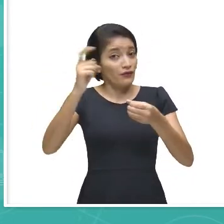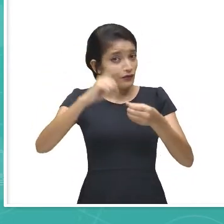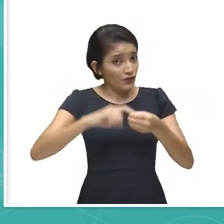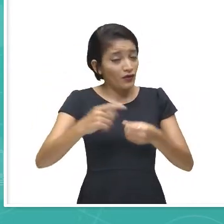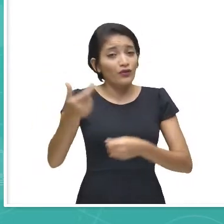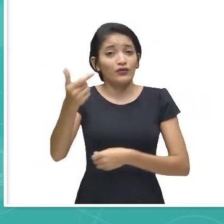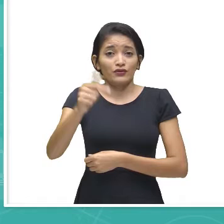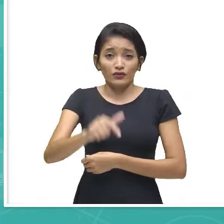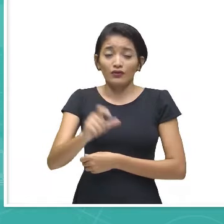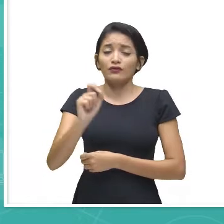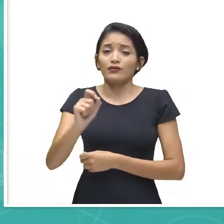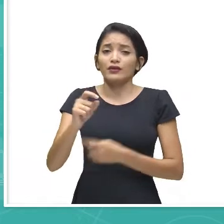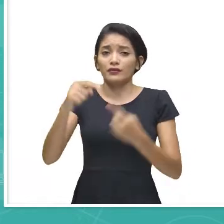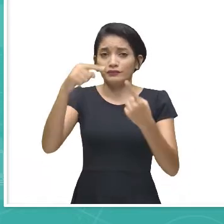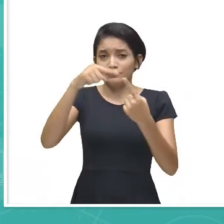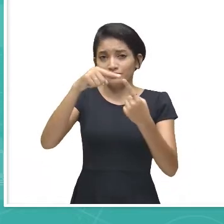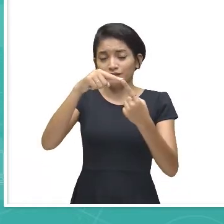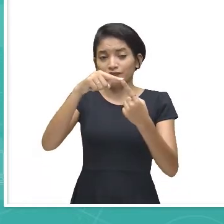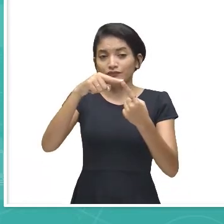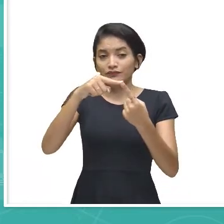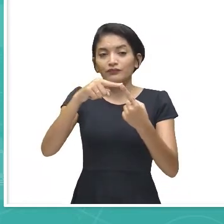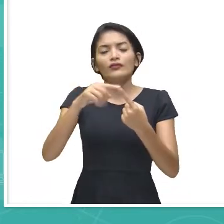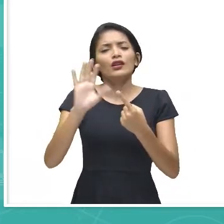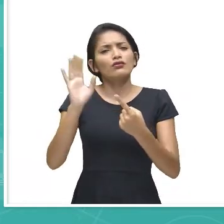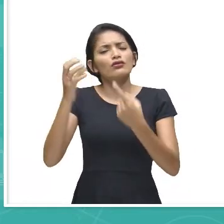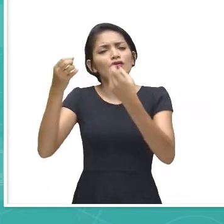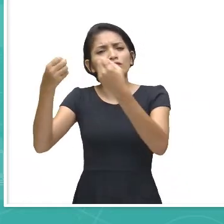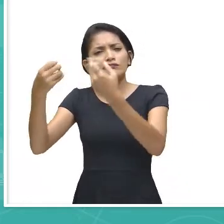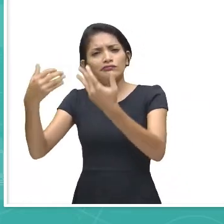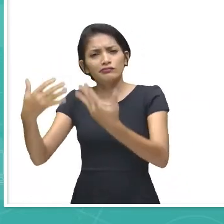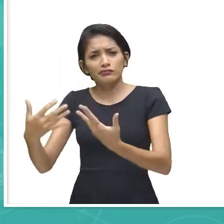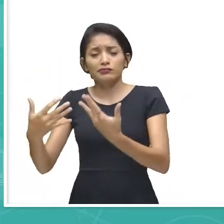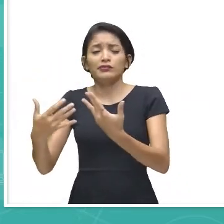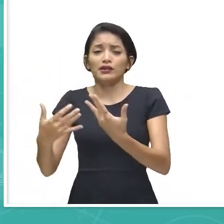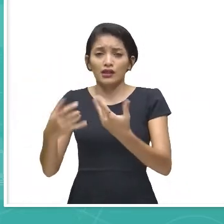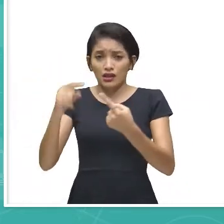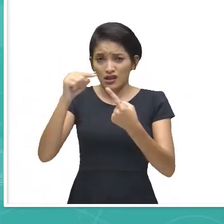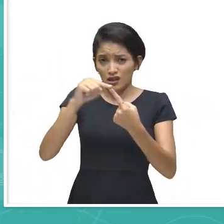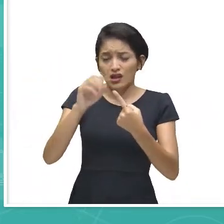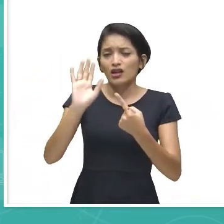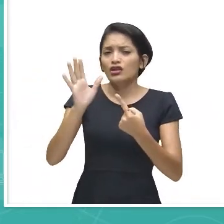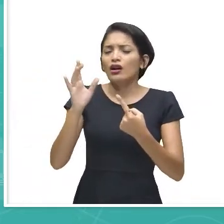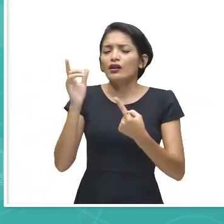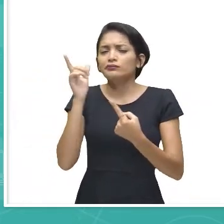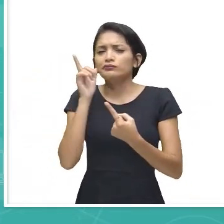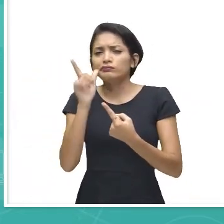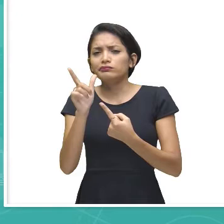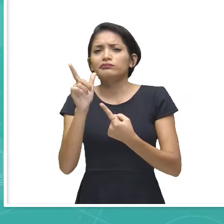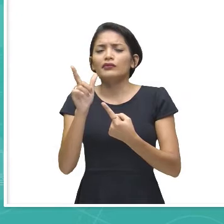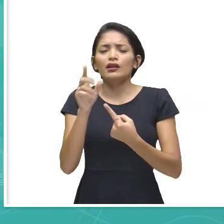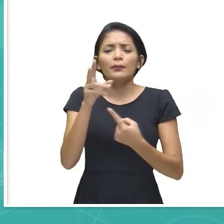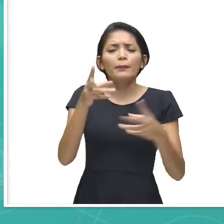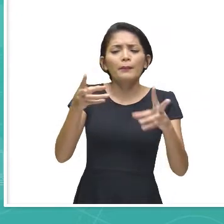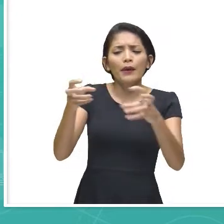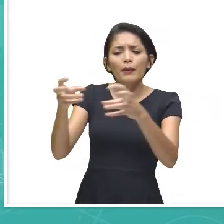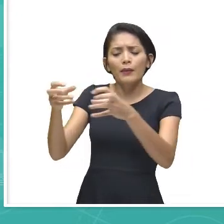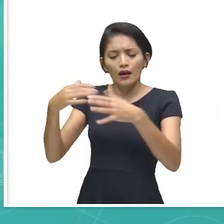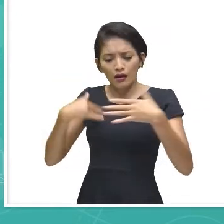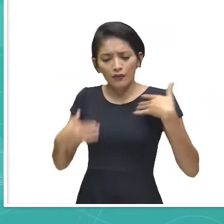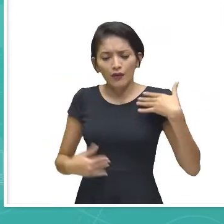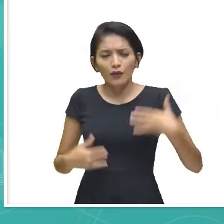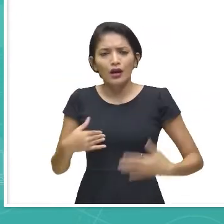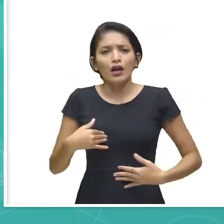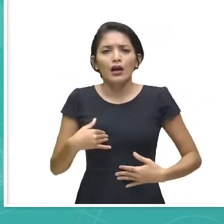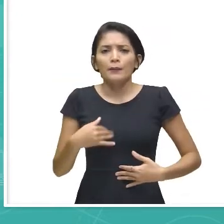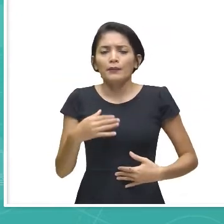Retomar pelo endomorfo. Como eu falei para vocês, o endomorfo a gente já consegue ver que o tipo físico dele já